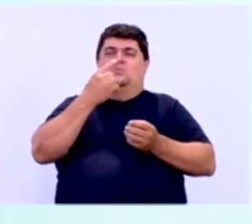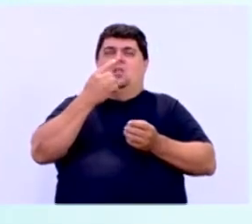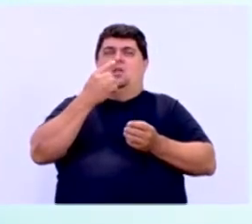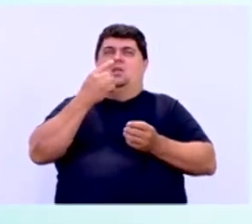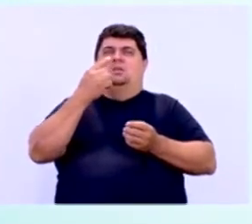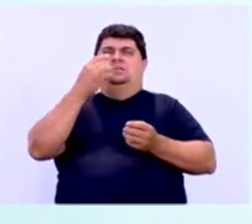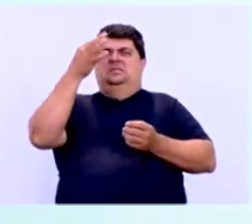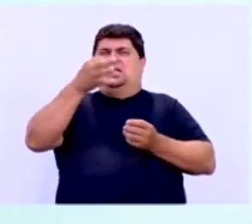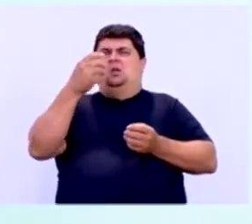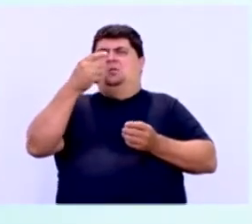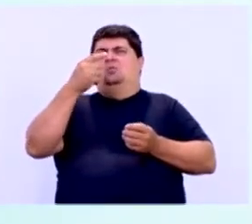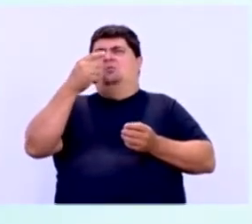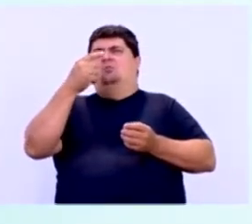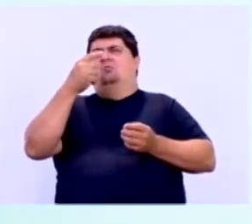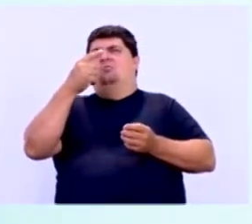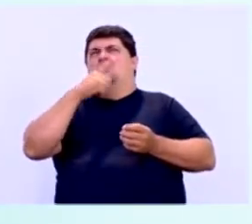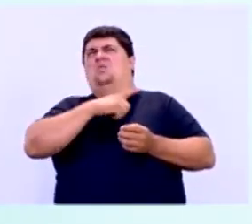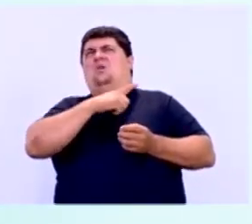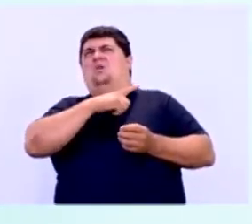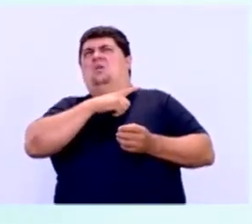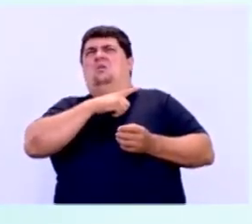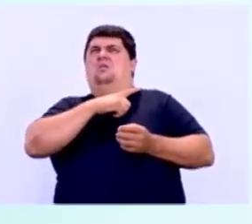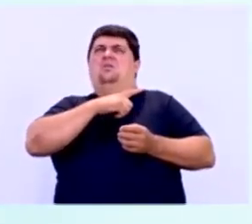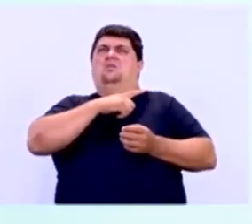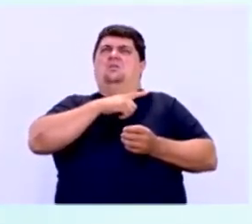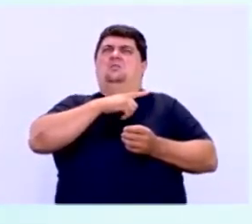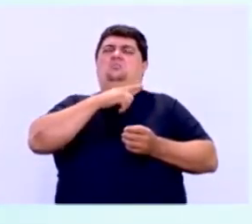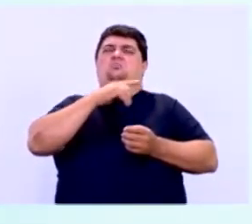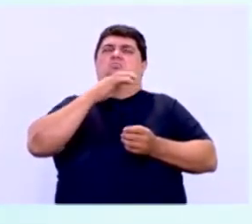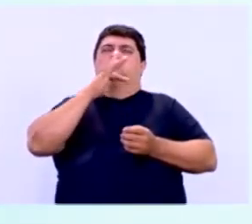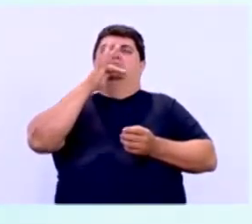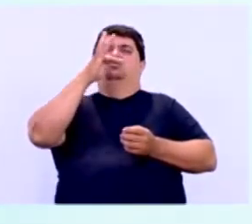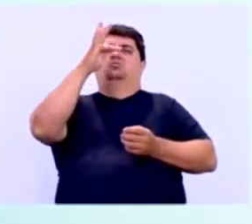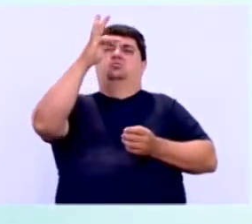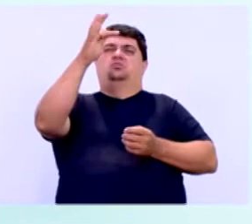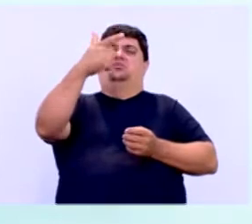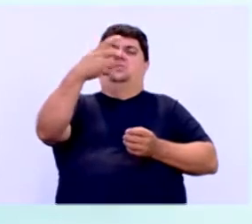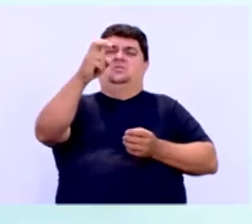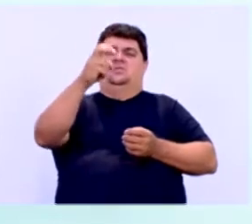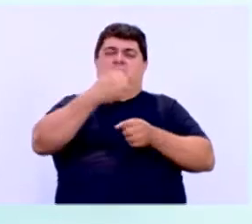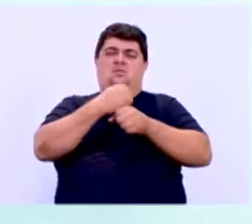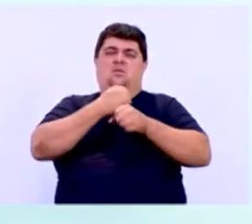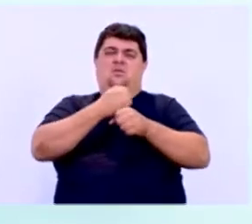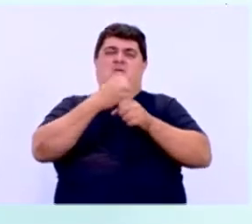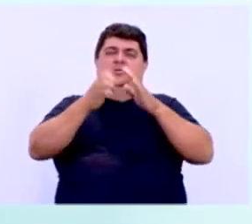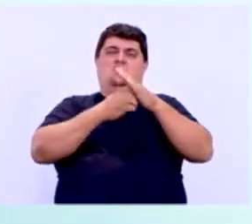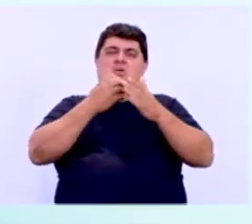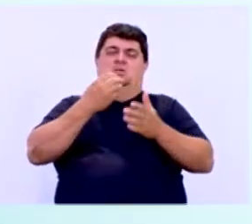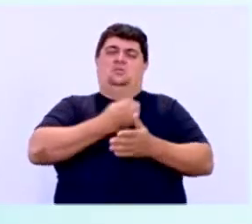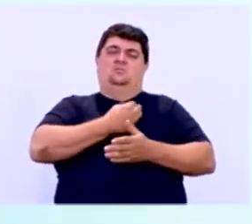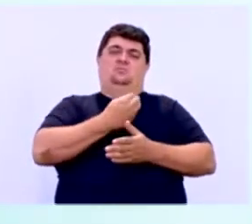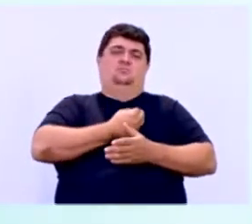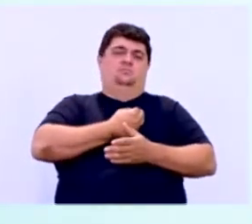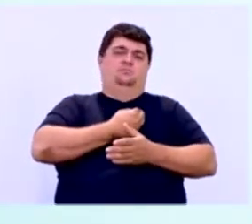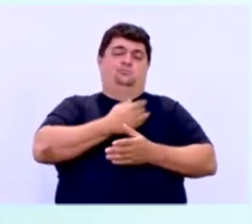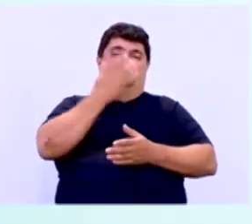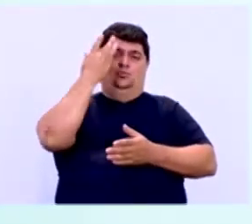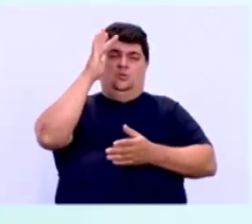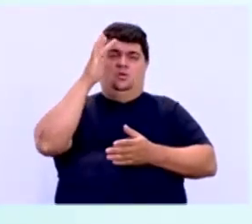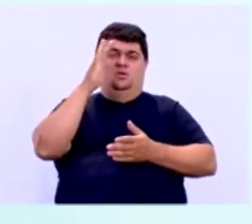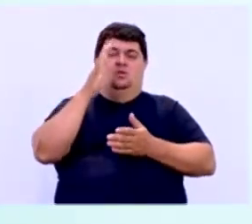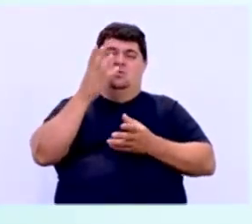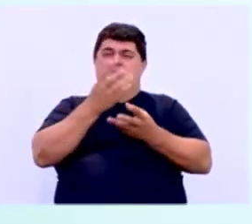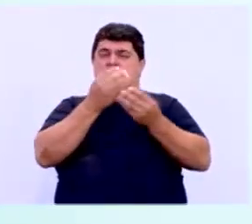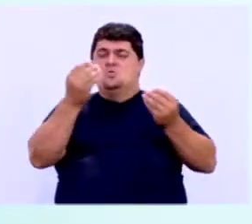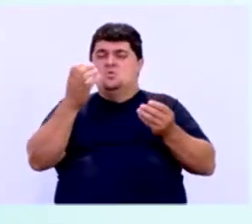daqui 25 anos a minha empresa vai estar aberta, né? É um questionamento, né, professor, porque a gente observa que muitos empresários